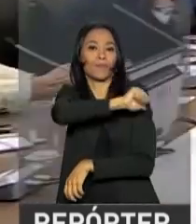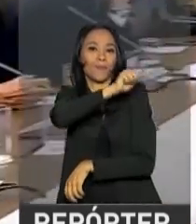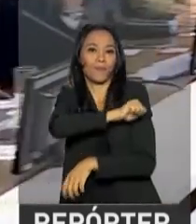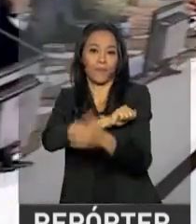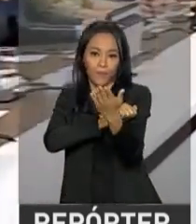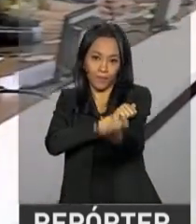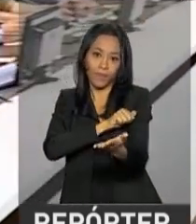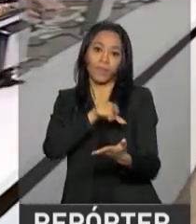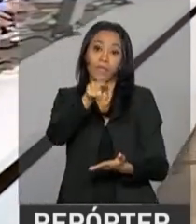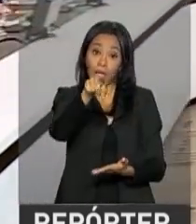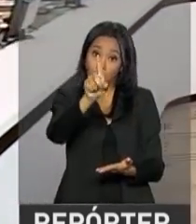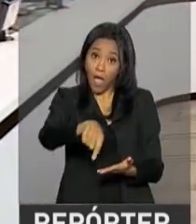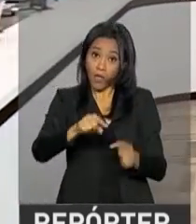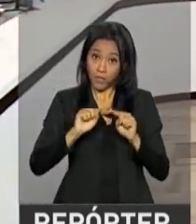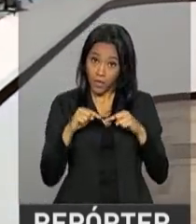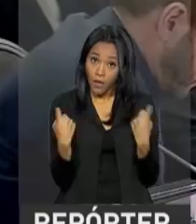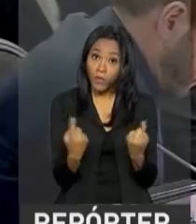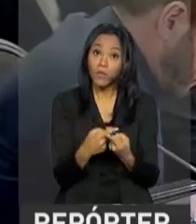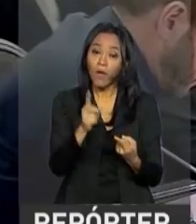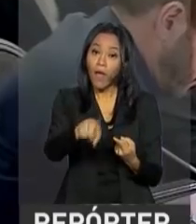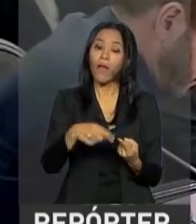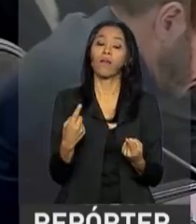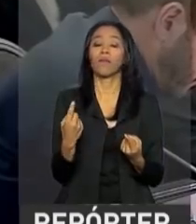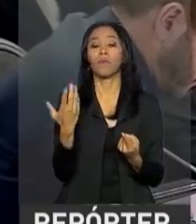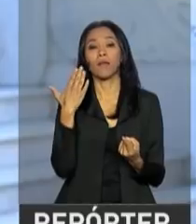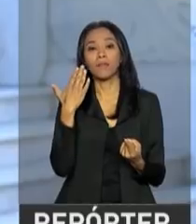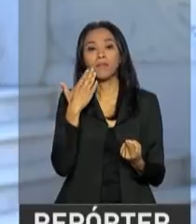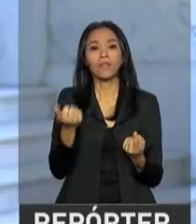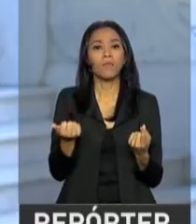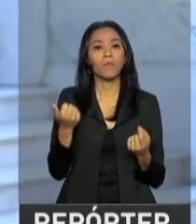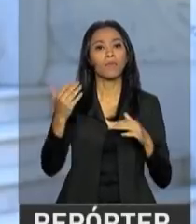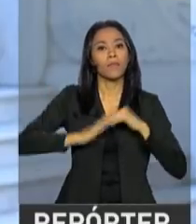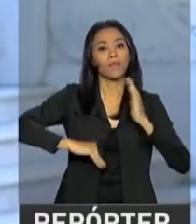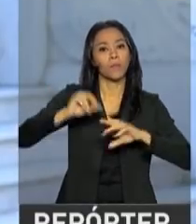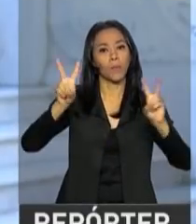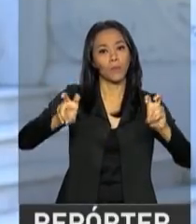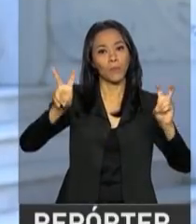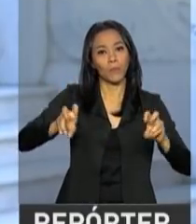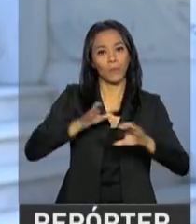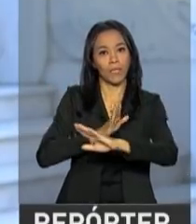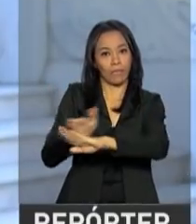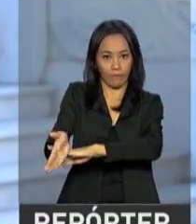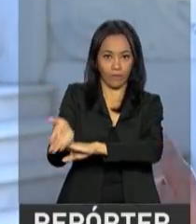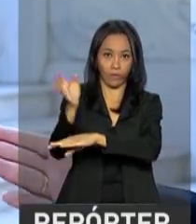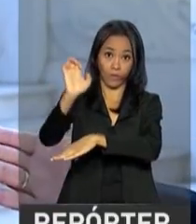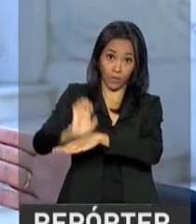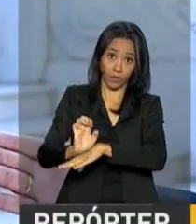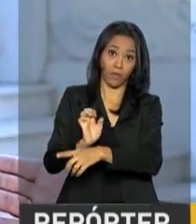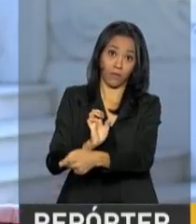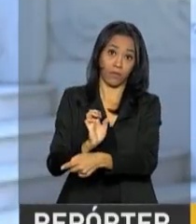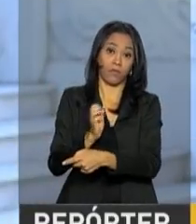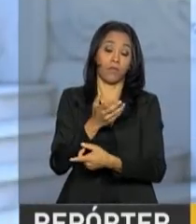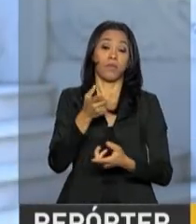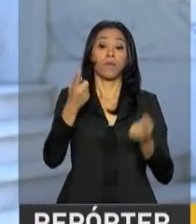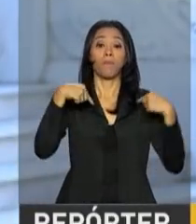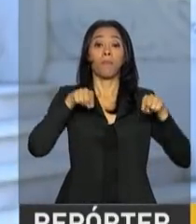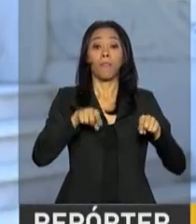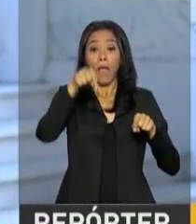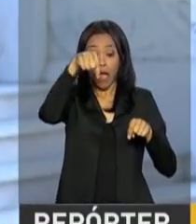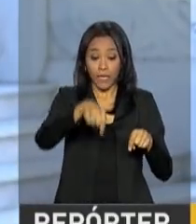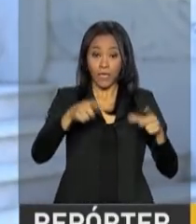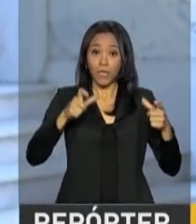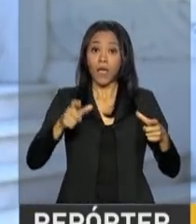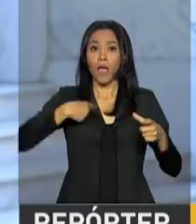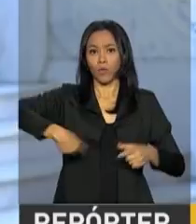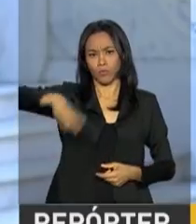reunião justamente para tratar da intervenção no estado o interventor que participou da reunião aqui no palácio guanabara é o general